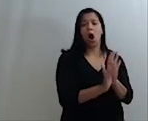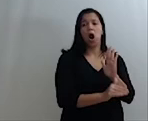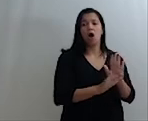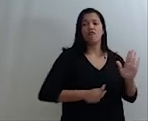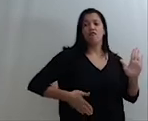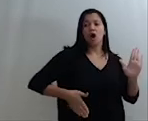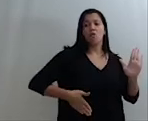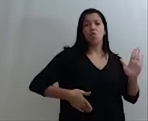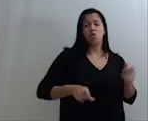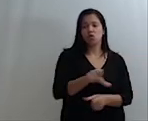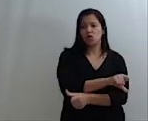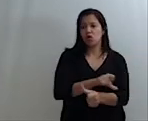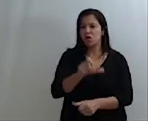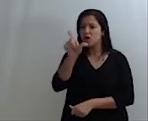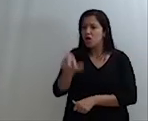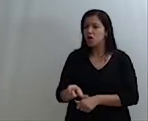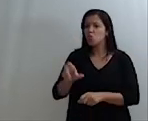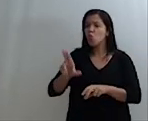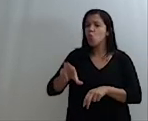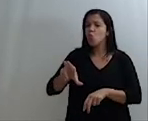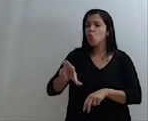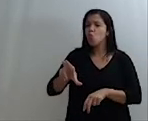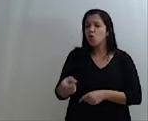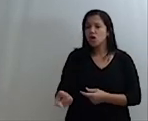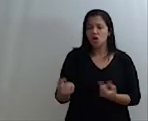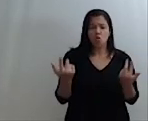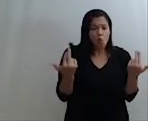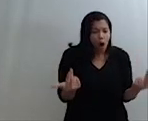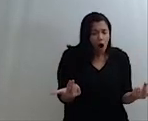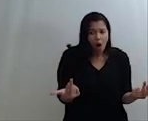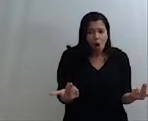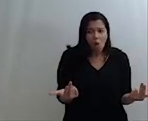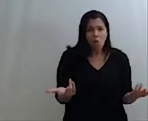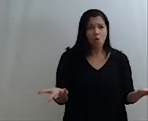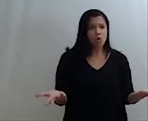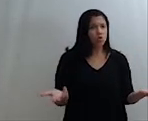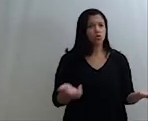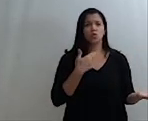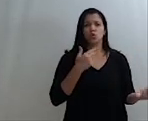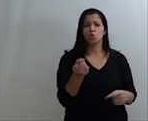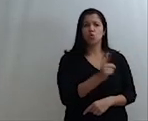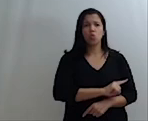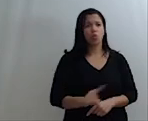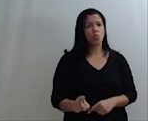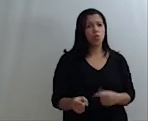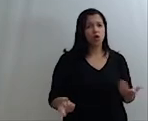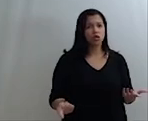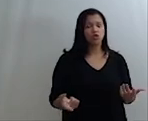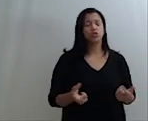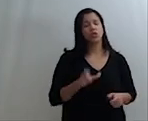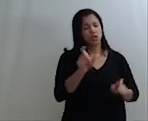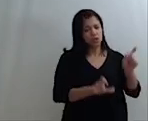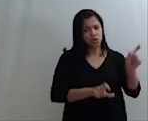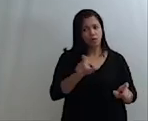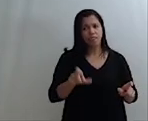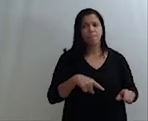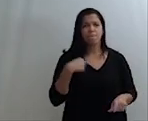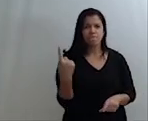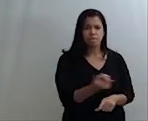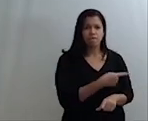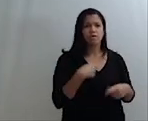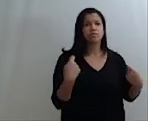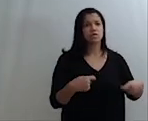friso porque isso é muito importante além dessas circunstâncias pessoais nós estamos ainda em meio a uma